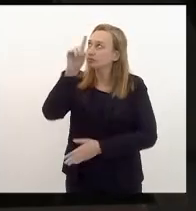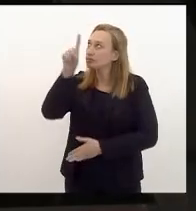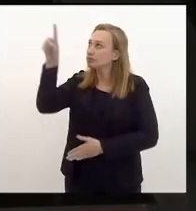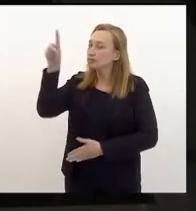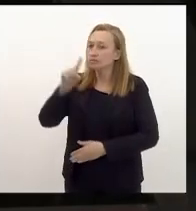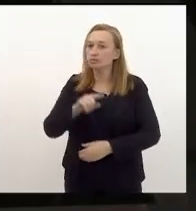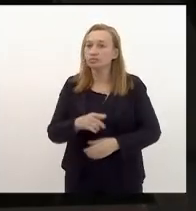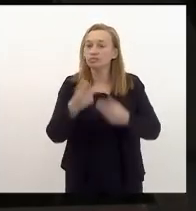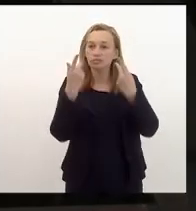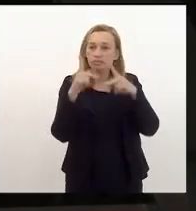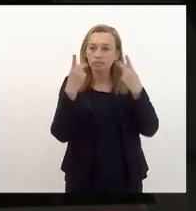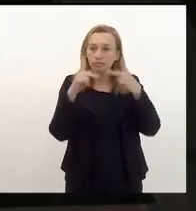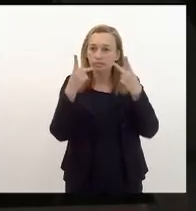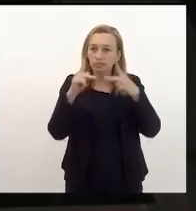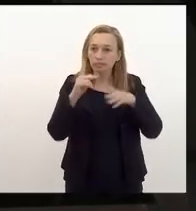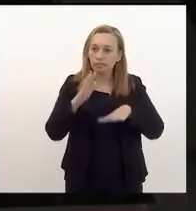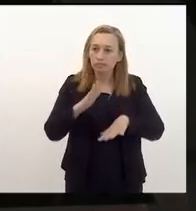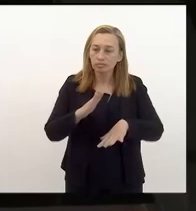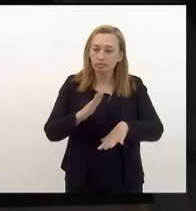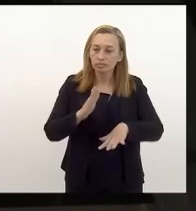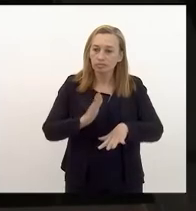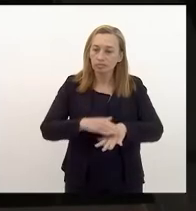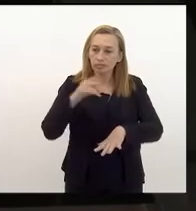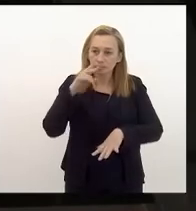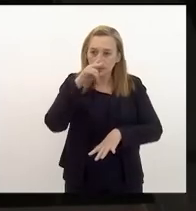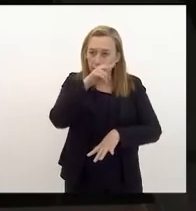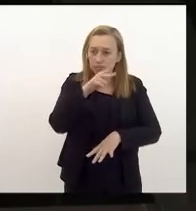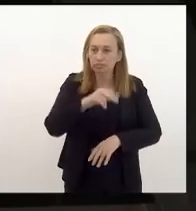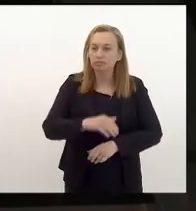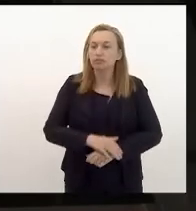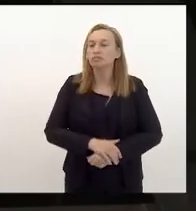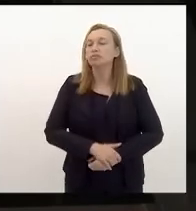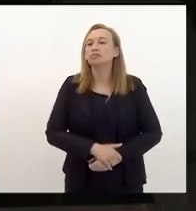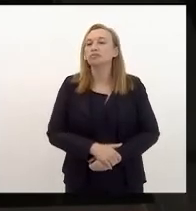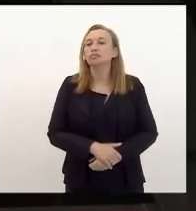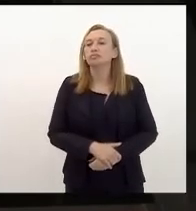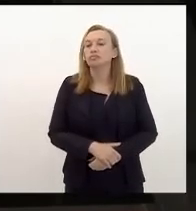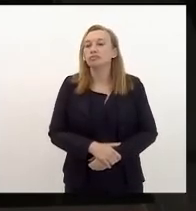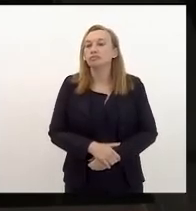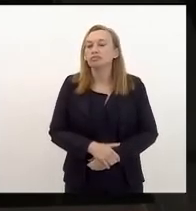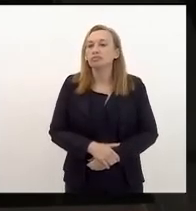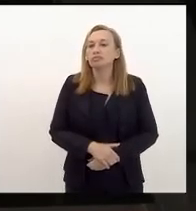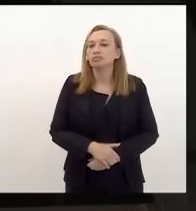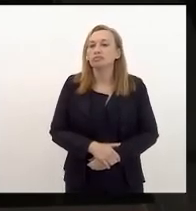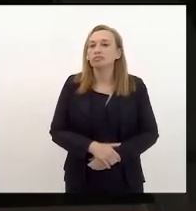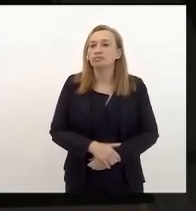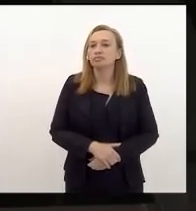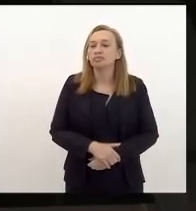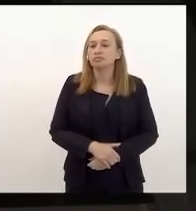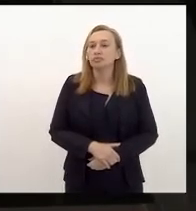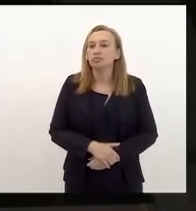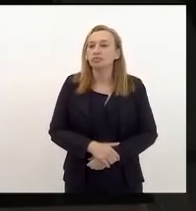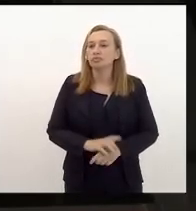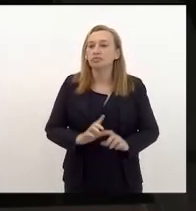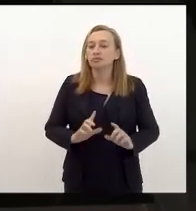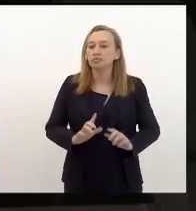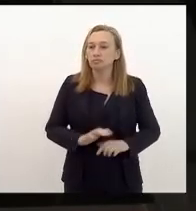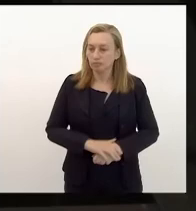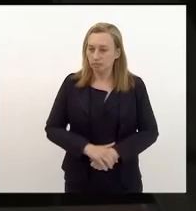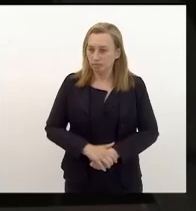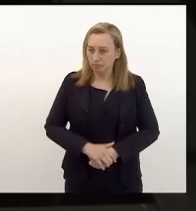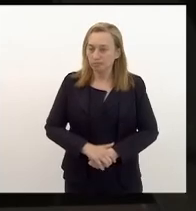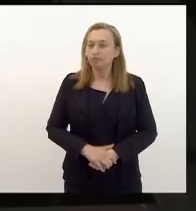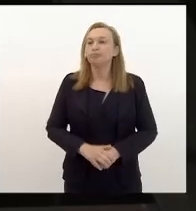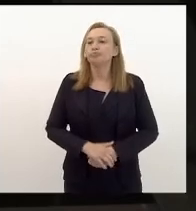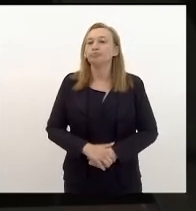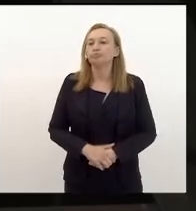aquela pregação mais impetuosa, e também o discipulado mais atuante.